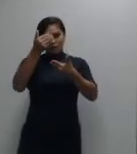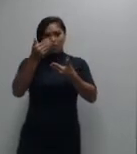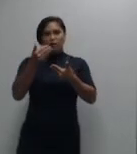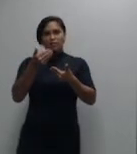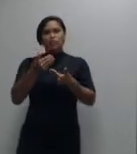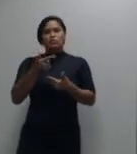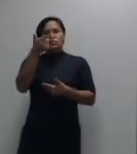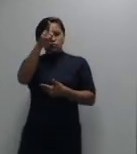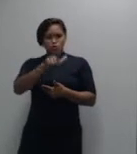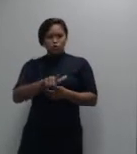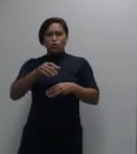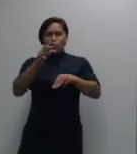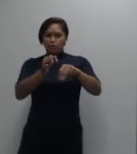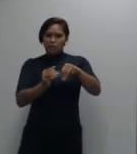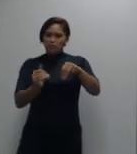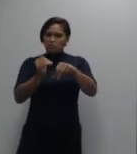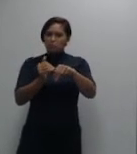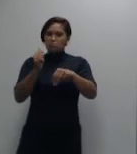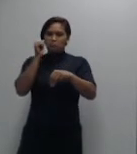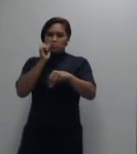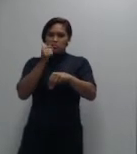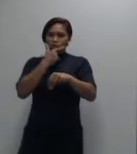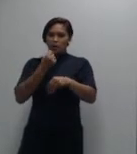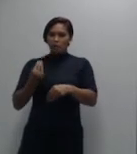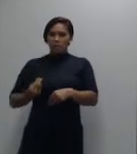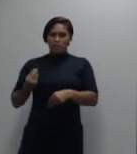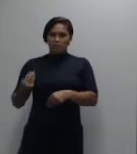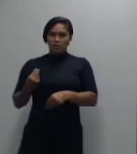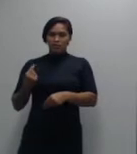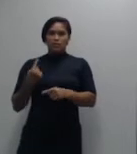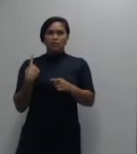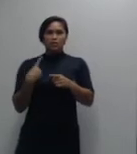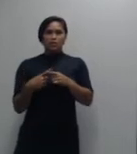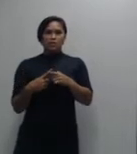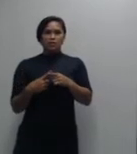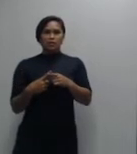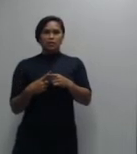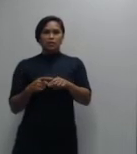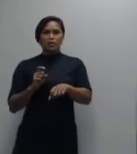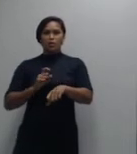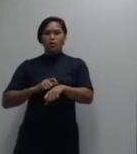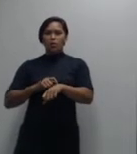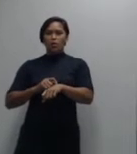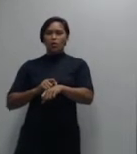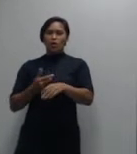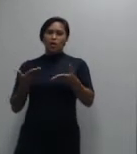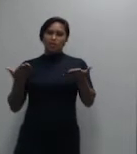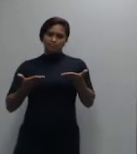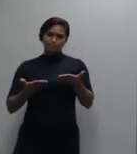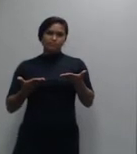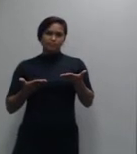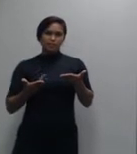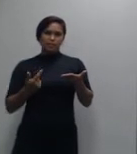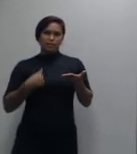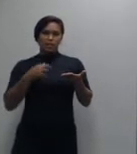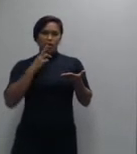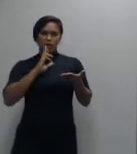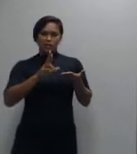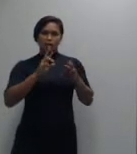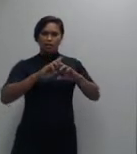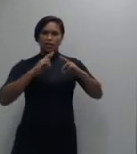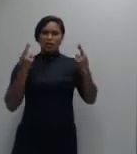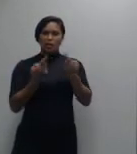mais uma vez aos ministros e ministras em razão do adiantado da hora eu declaro